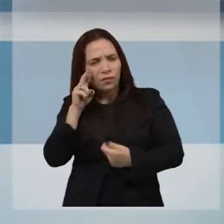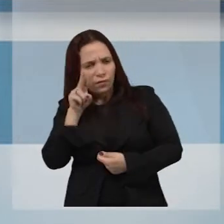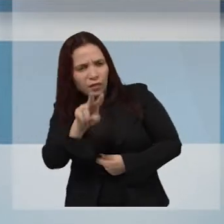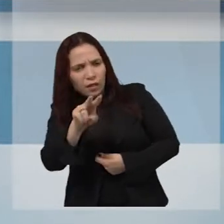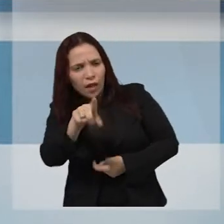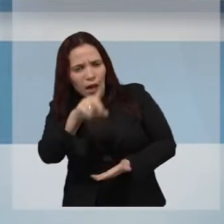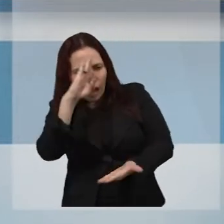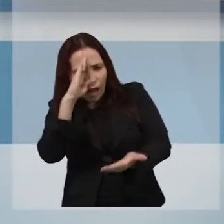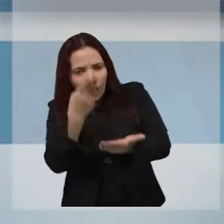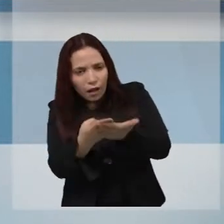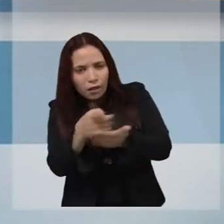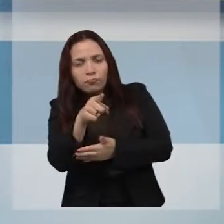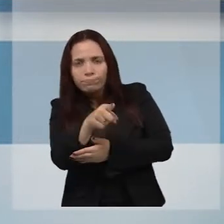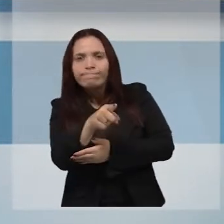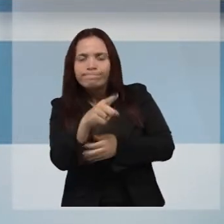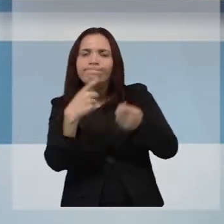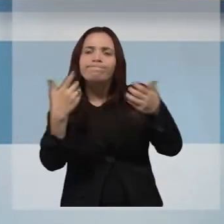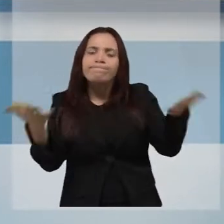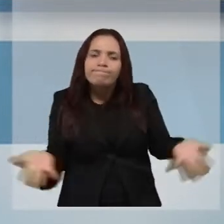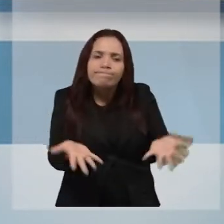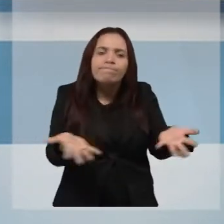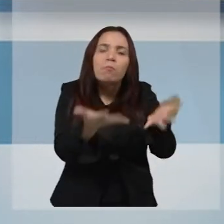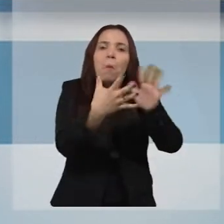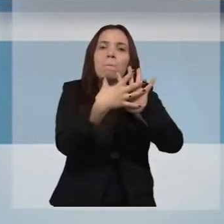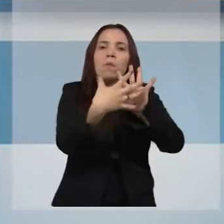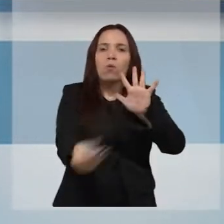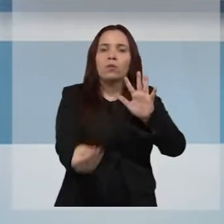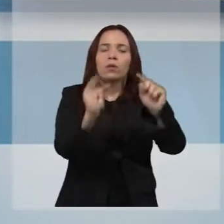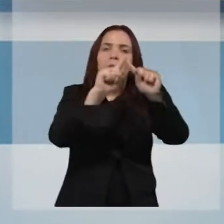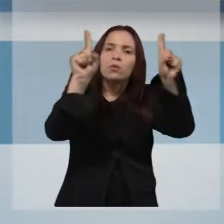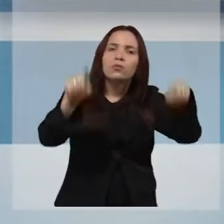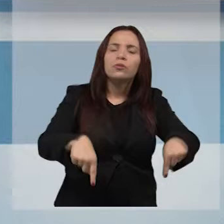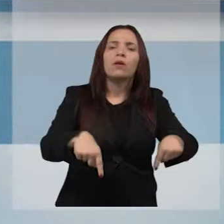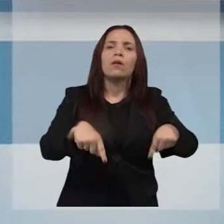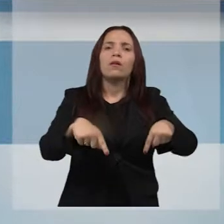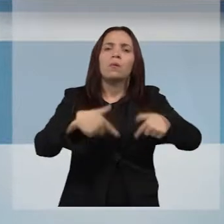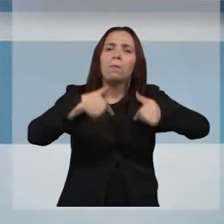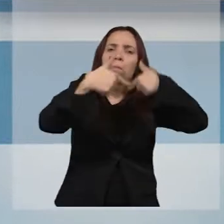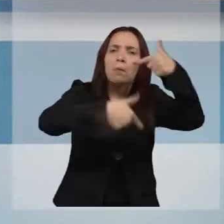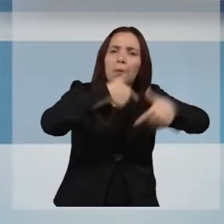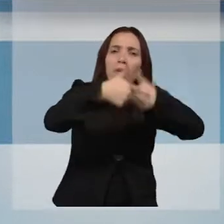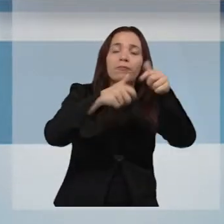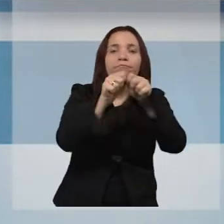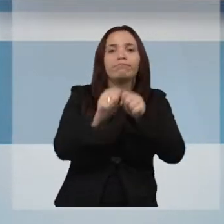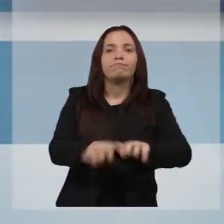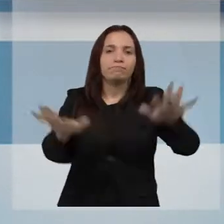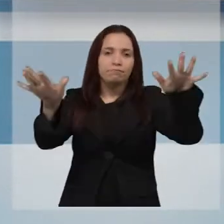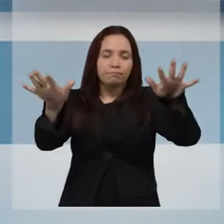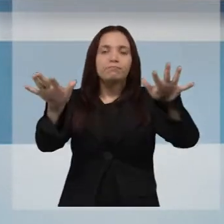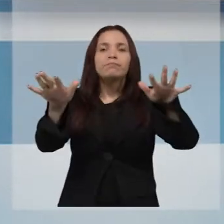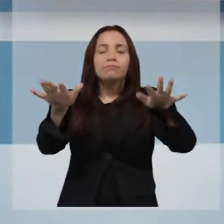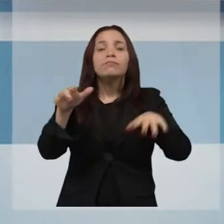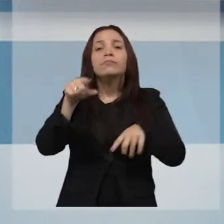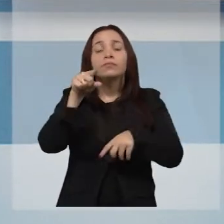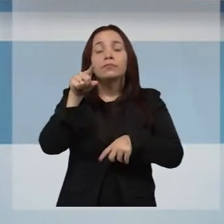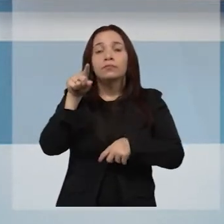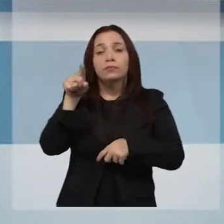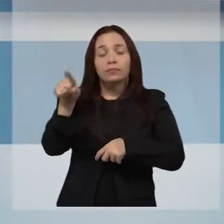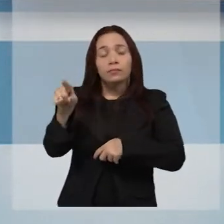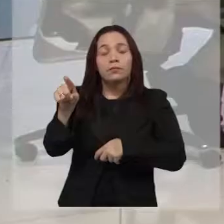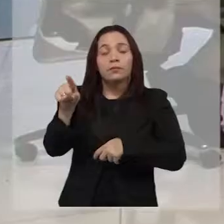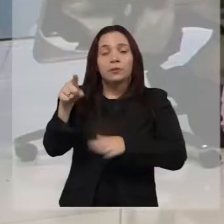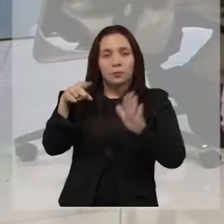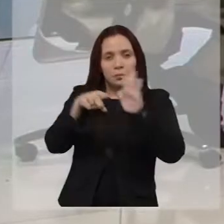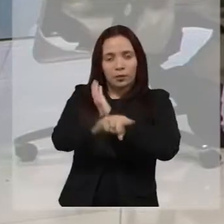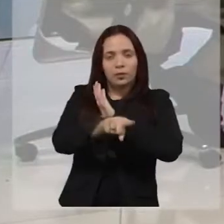e desenvolver modelos pilotos que possam ser internalizados nessas unidades. O que o Moreira